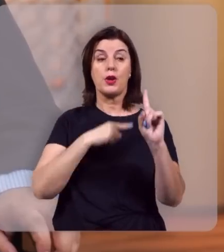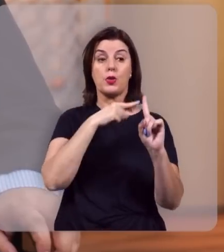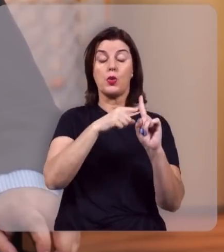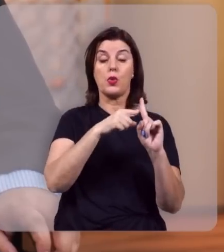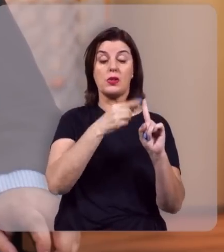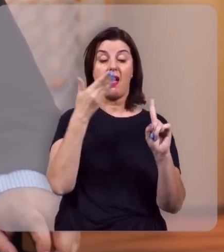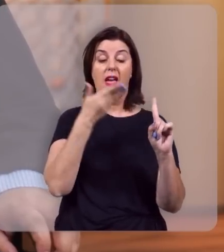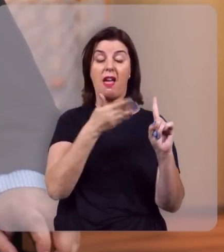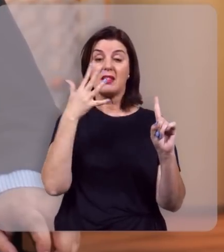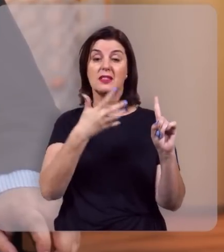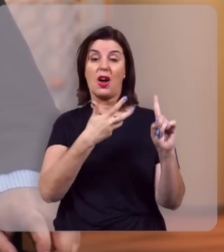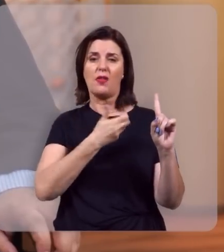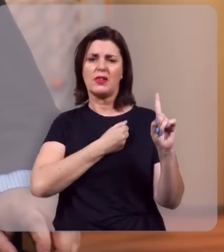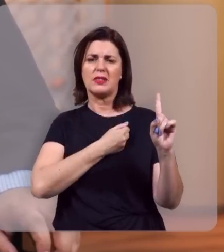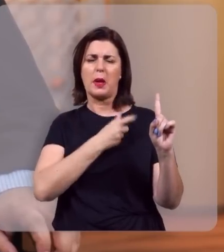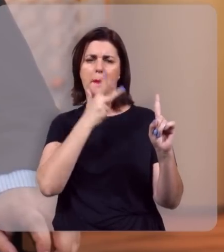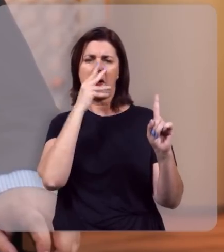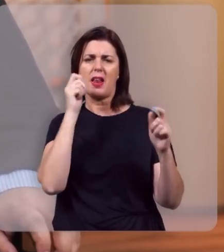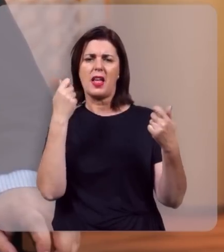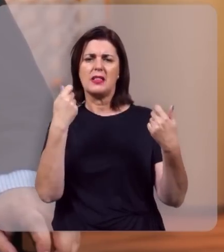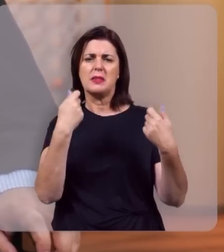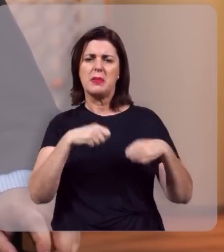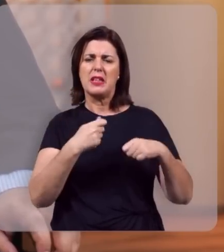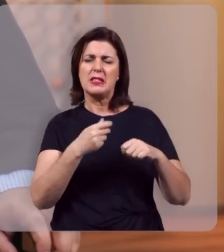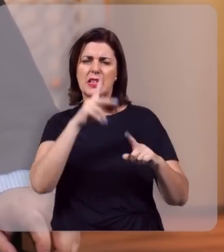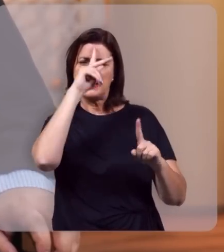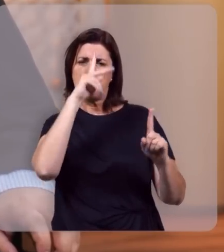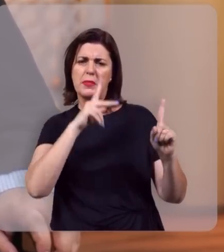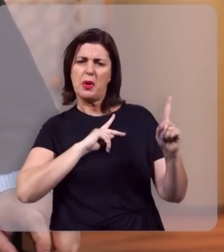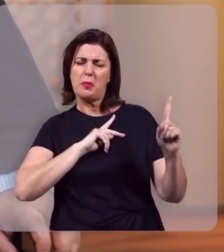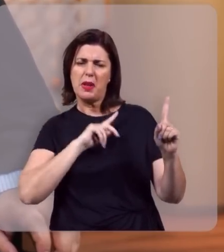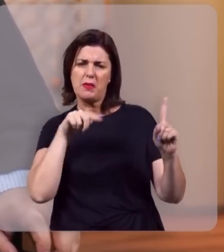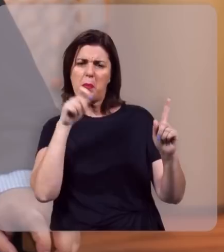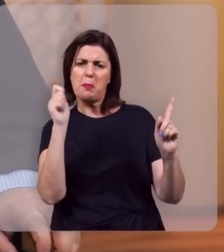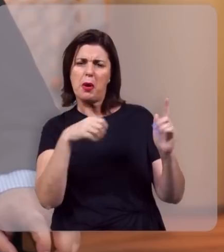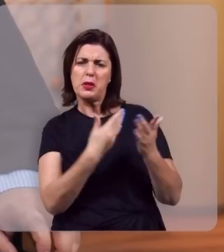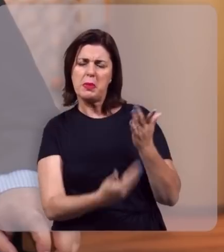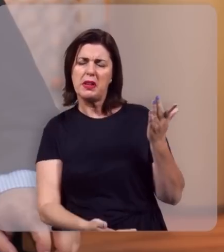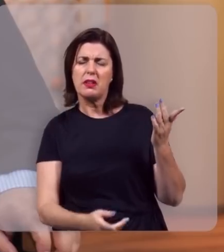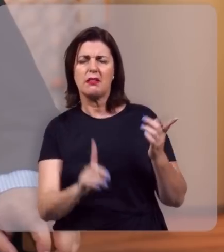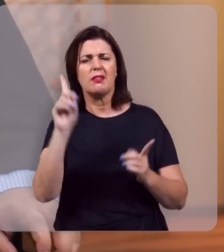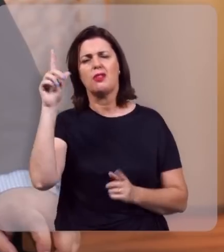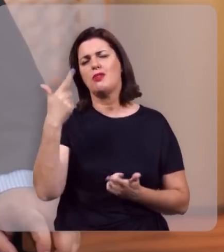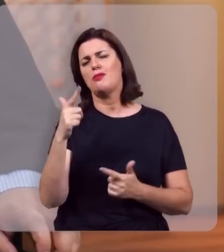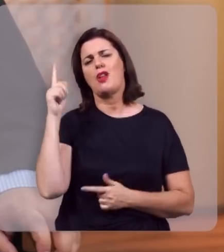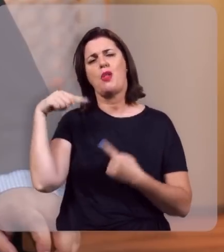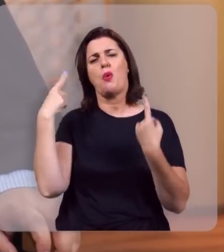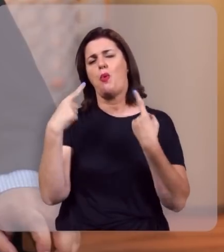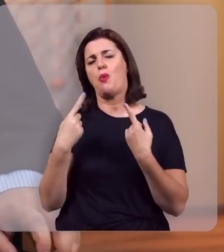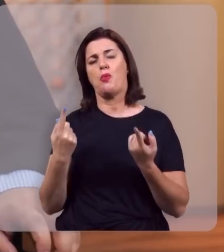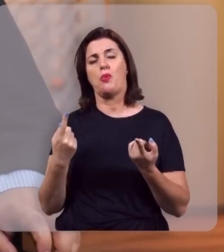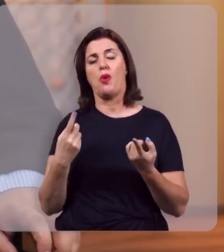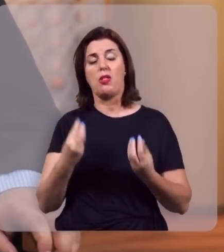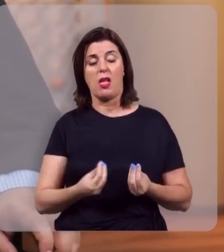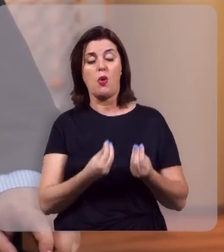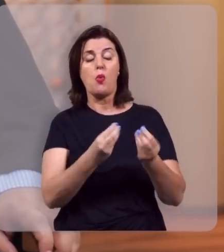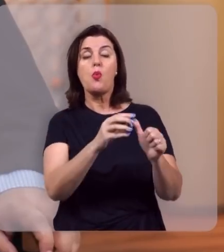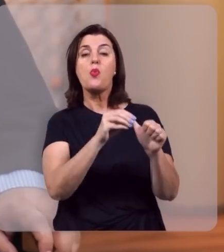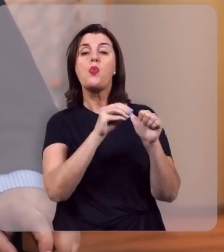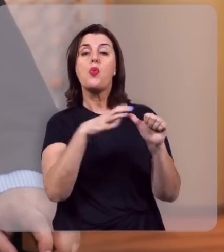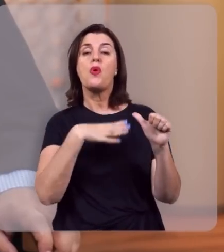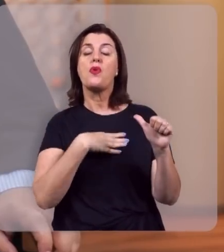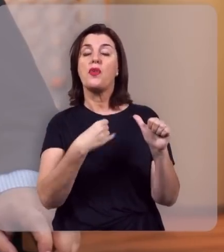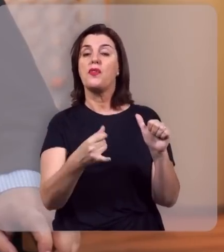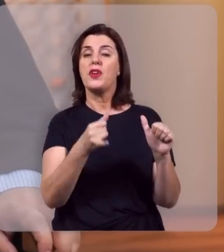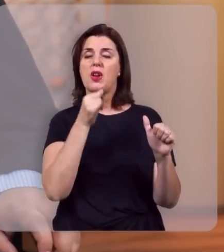que essa salvação dependesse de você e você pudesse perdê-la? Deus não é louco. Deus entregou o